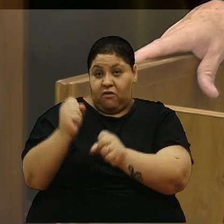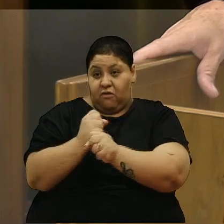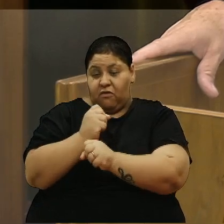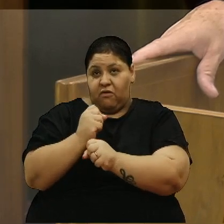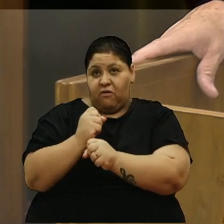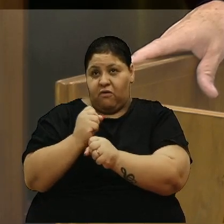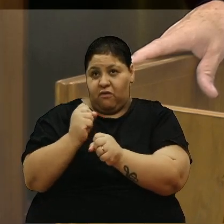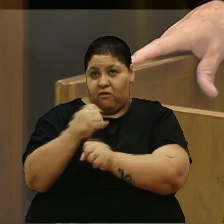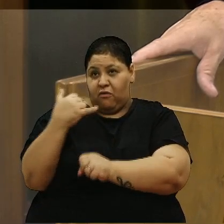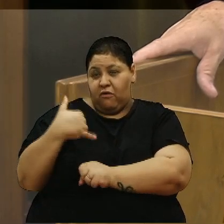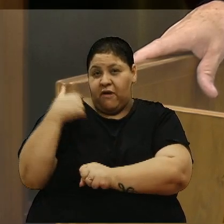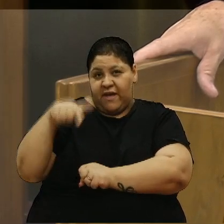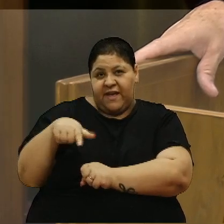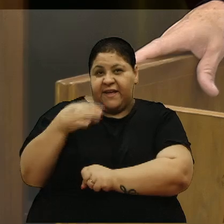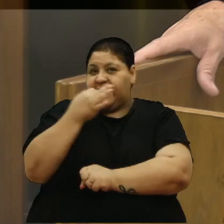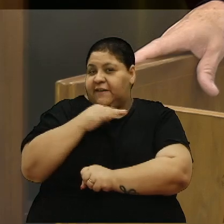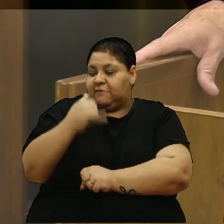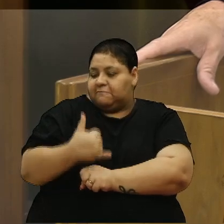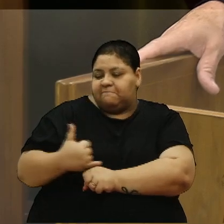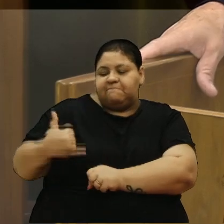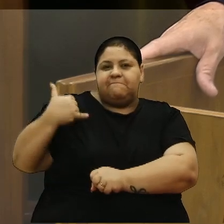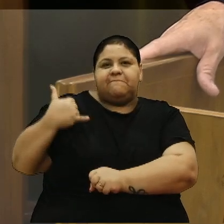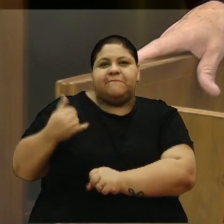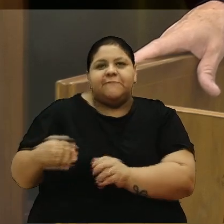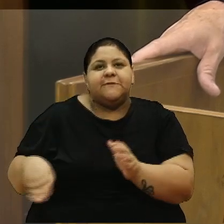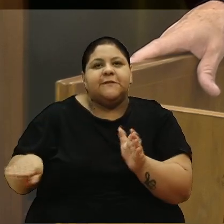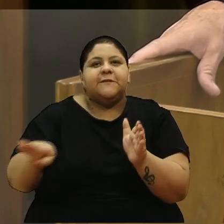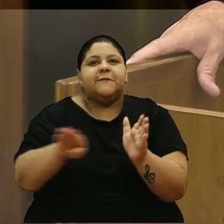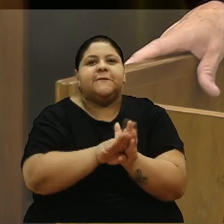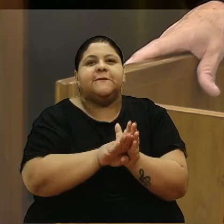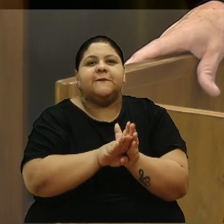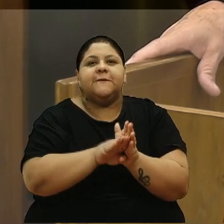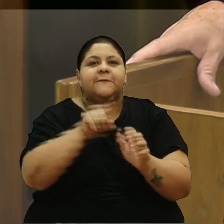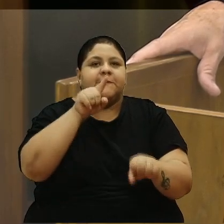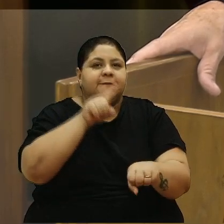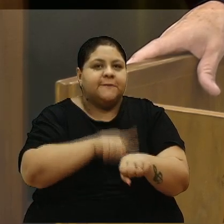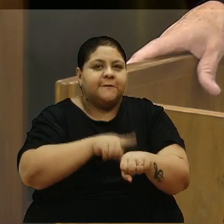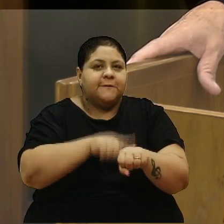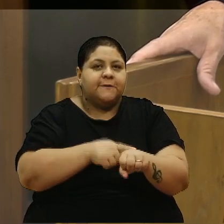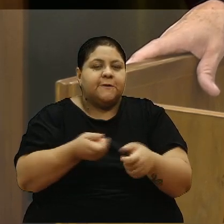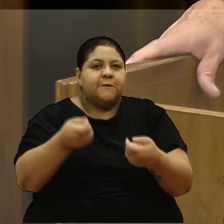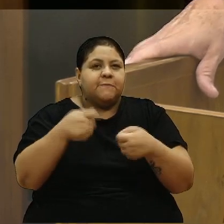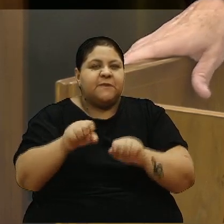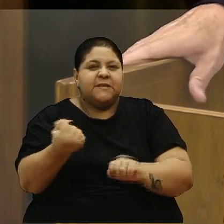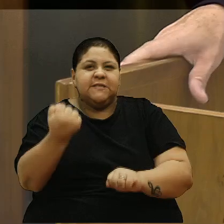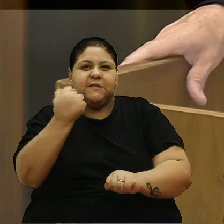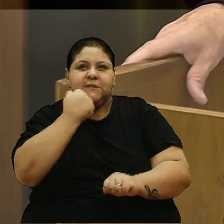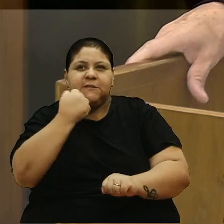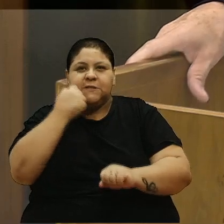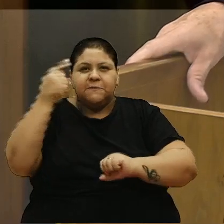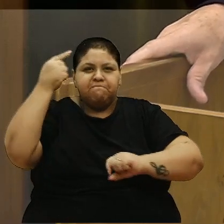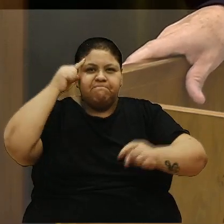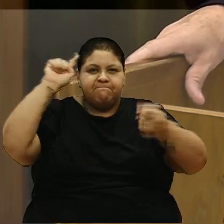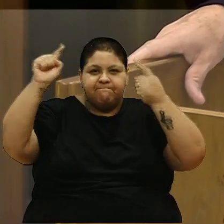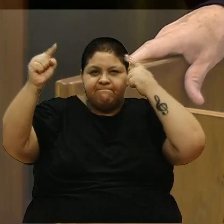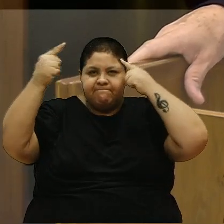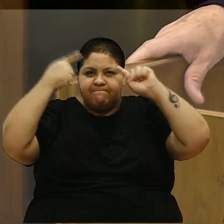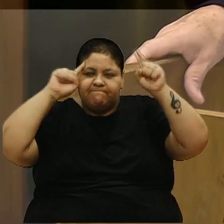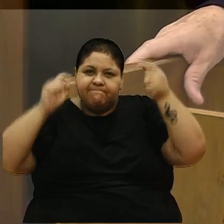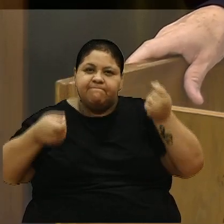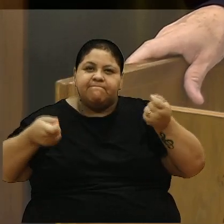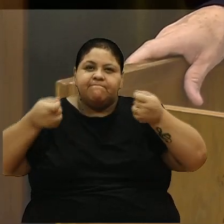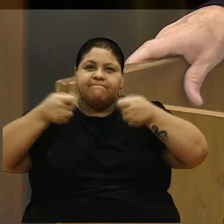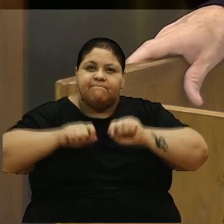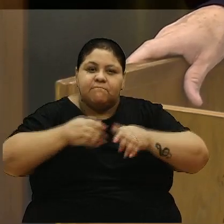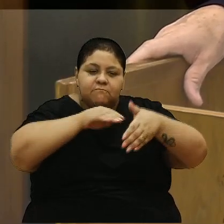nos enche muito de orgulho. Chegar a essa marca, ela exige muita solidez, criatividade, capacidade de